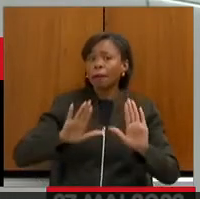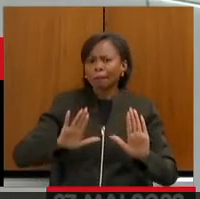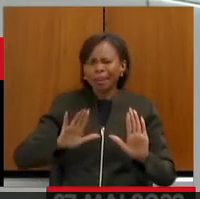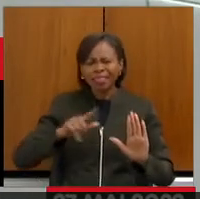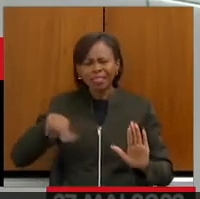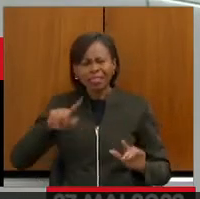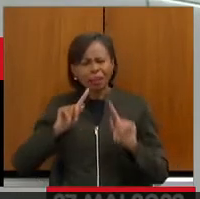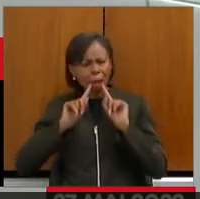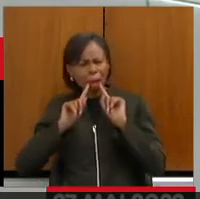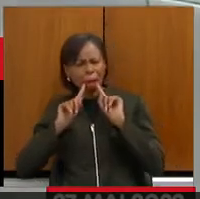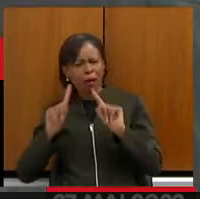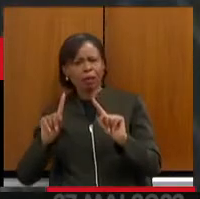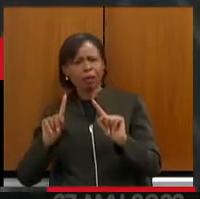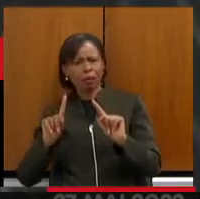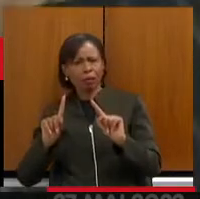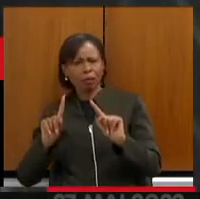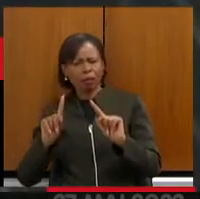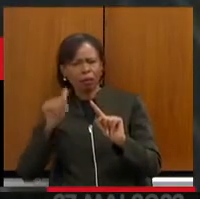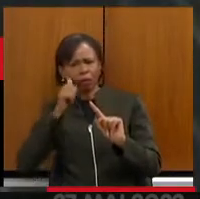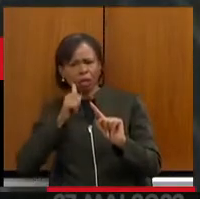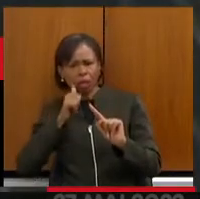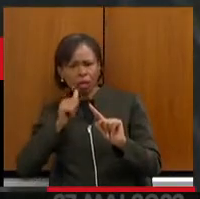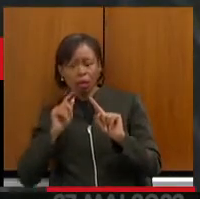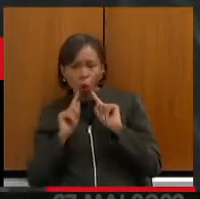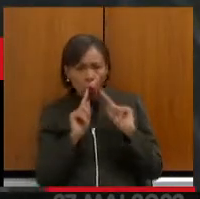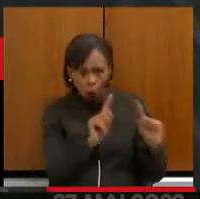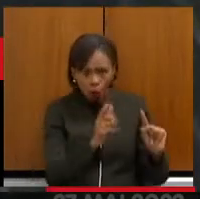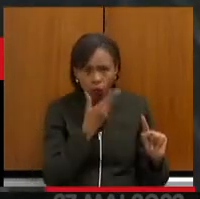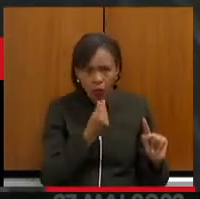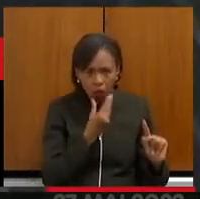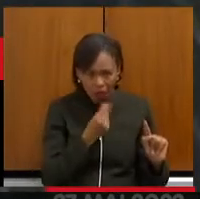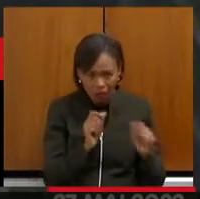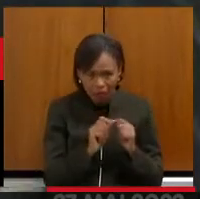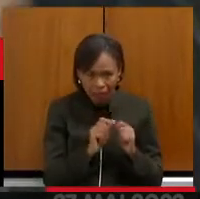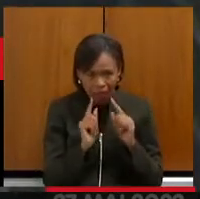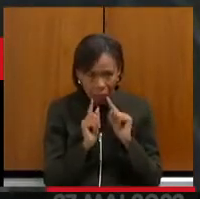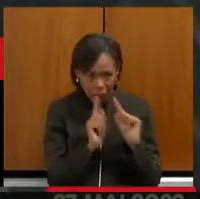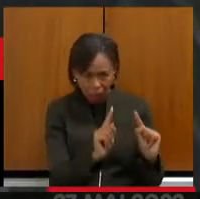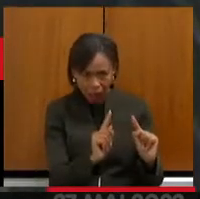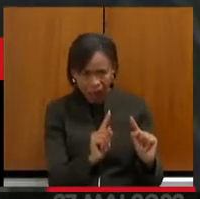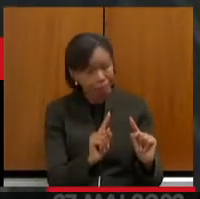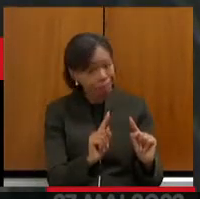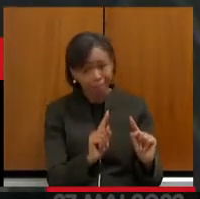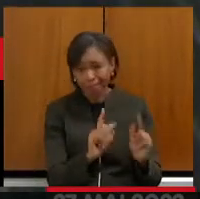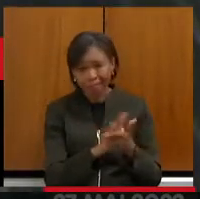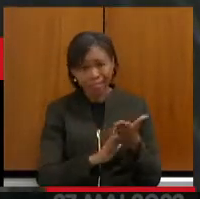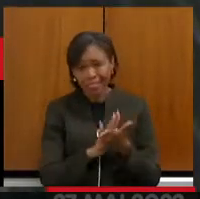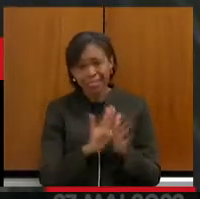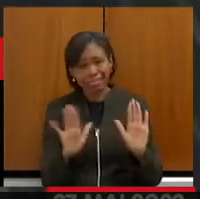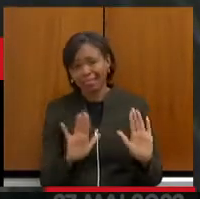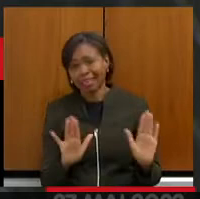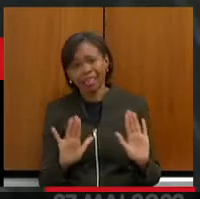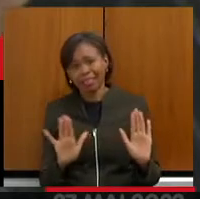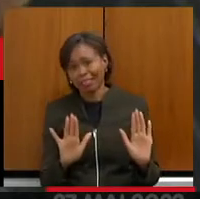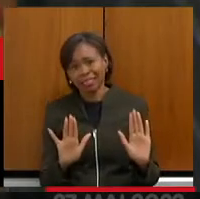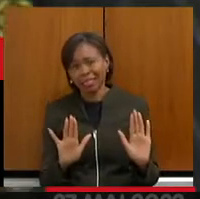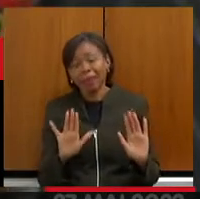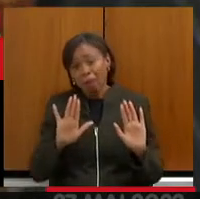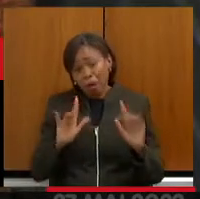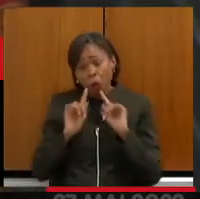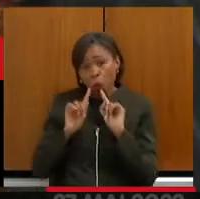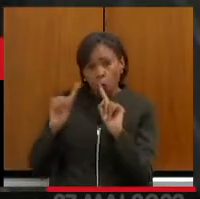faz Oi Jones fazem os com os homens que estão aqui não fazem não faz isso conosco